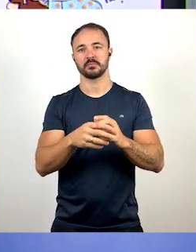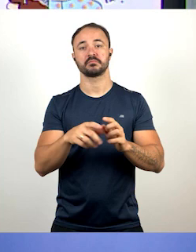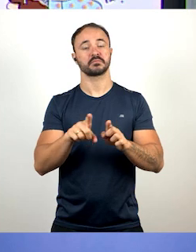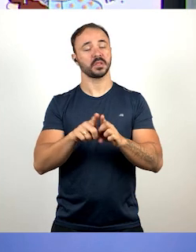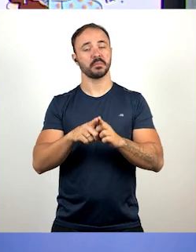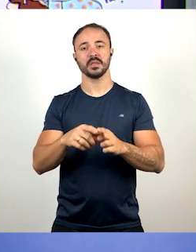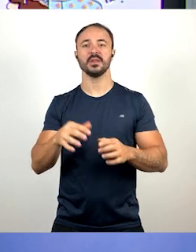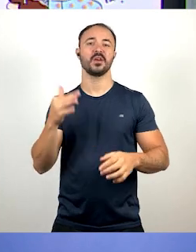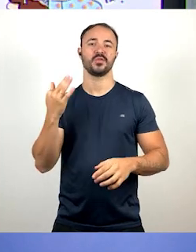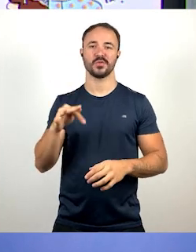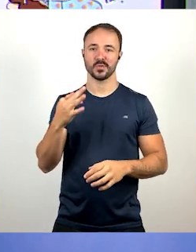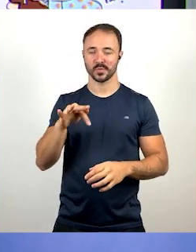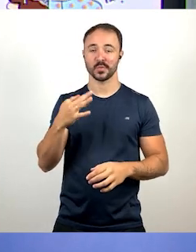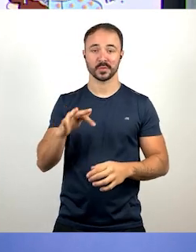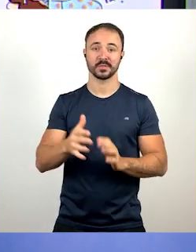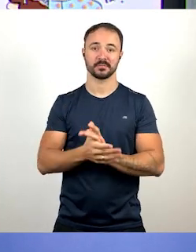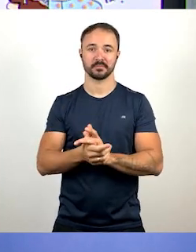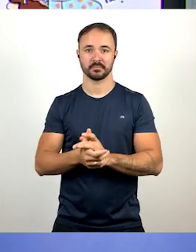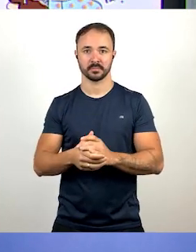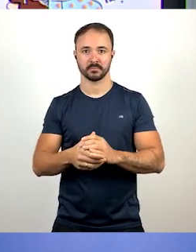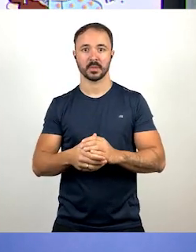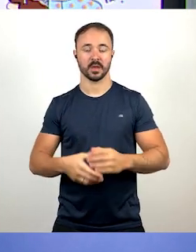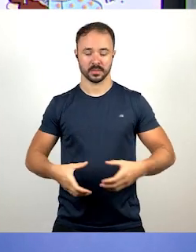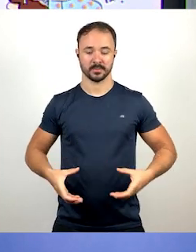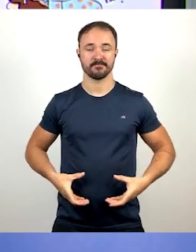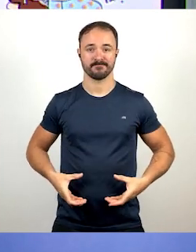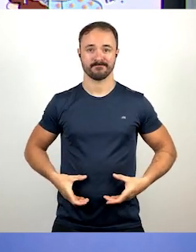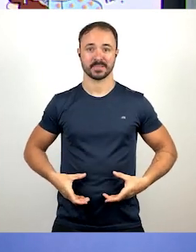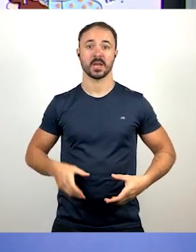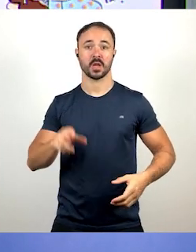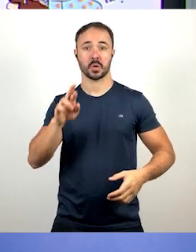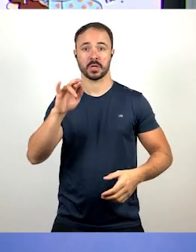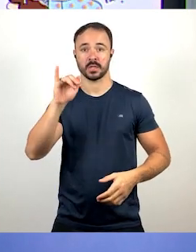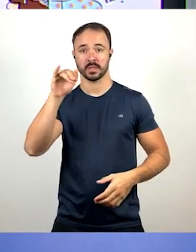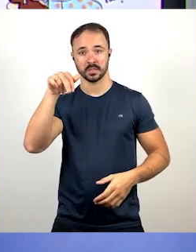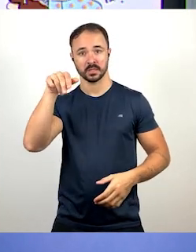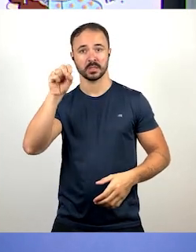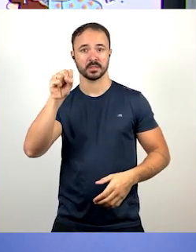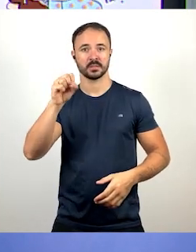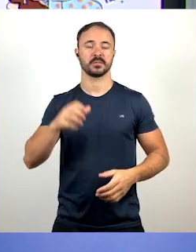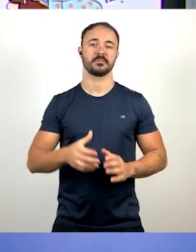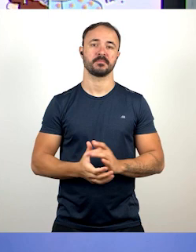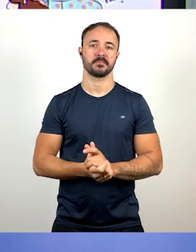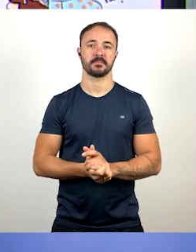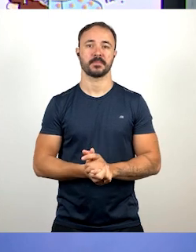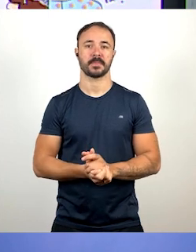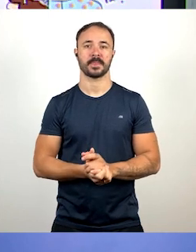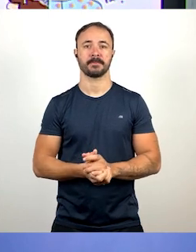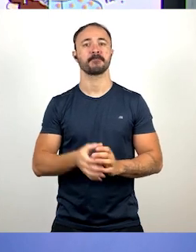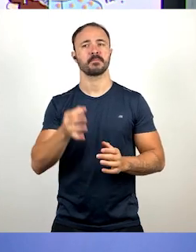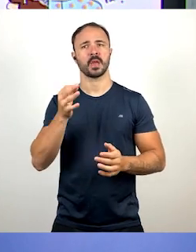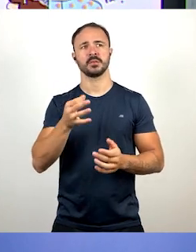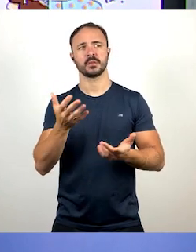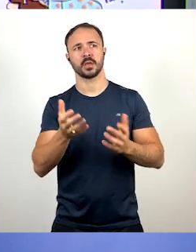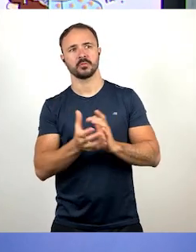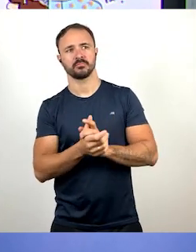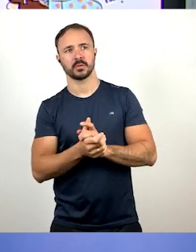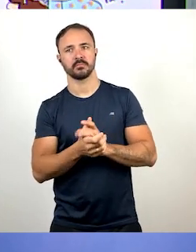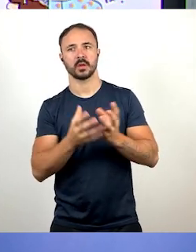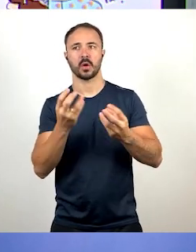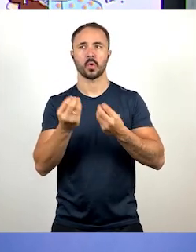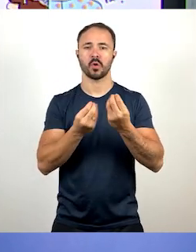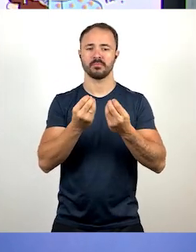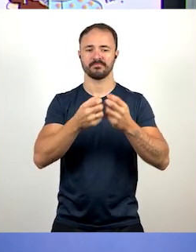nessa região dos rins, na região aqui da parte de trás do nosso corpo. Certo?